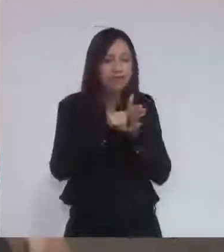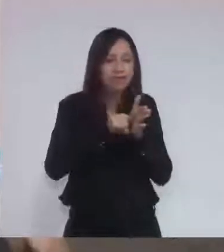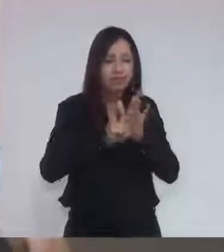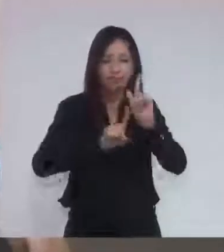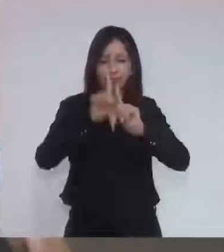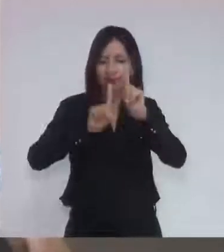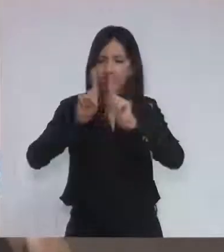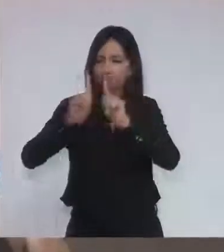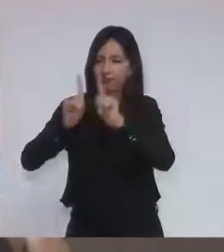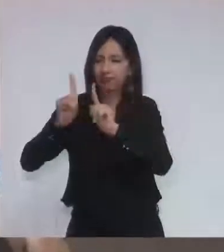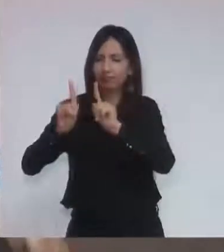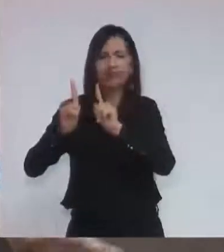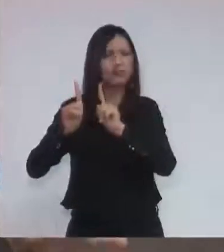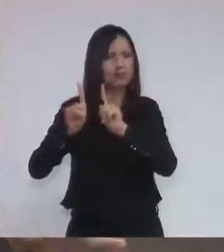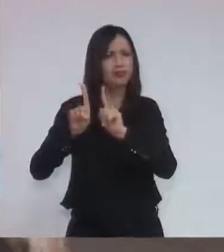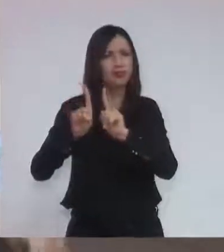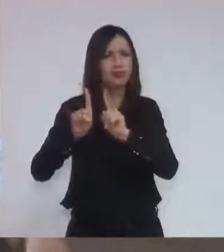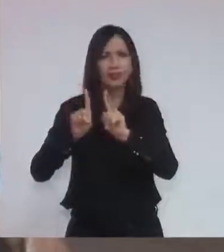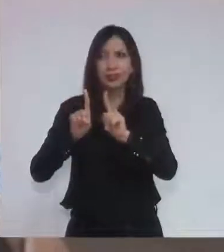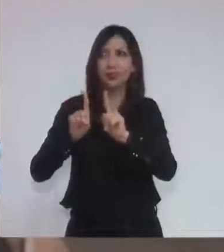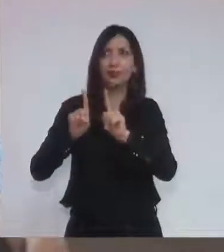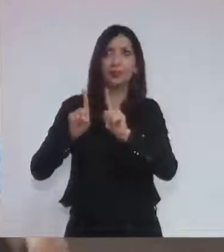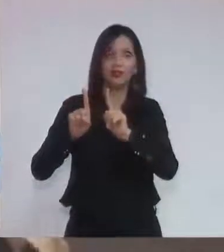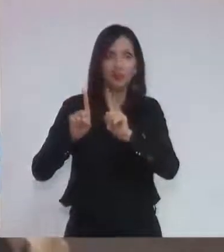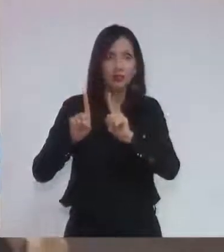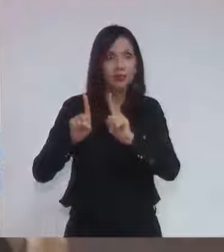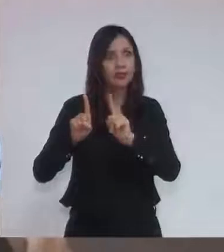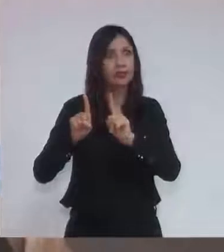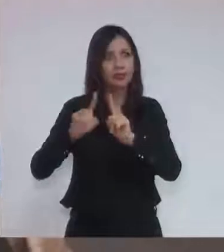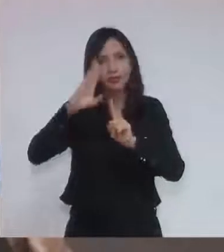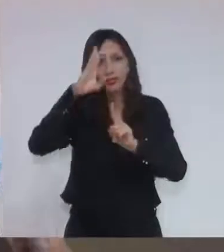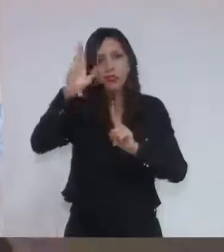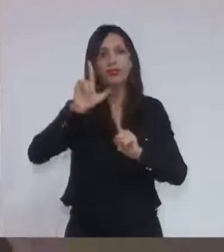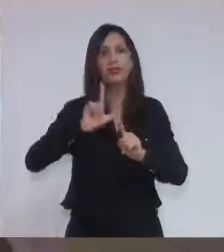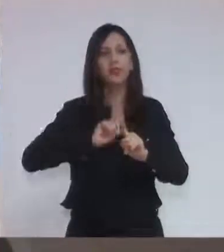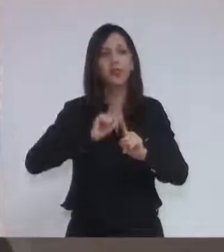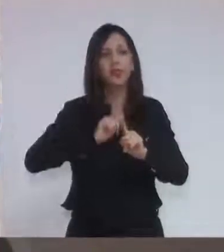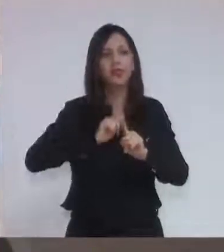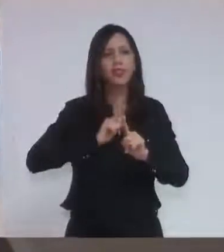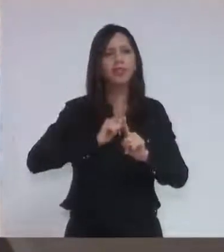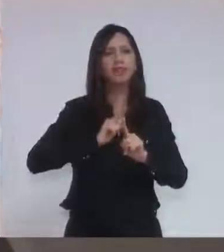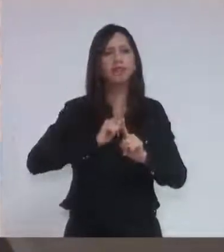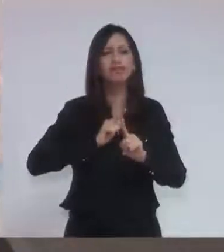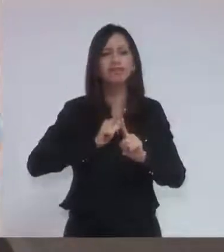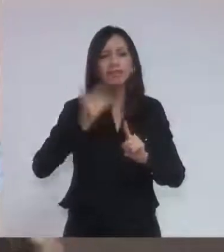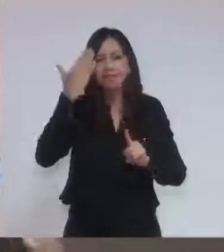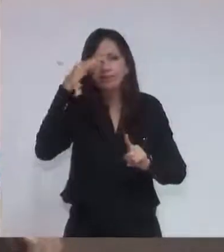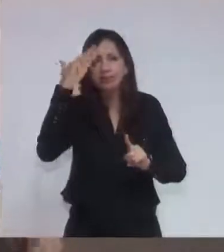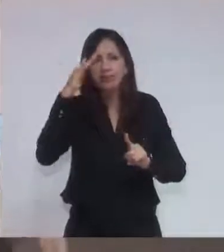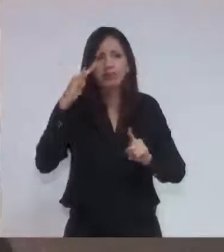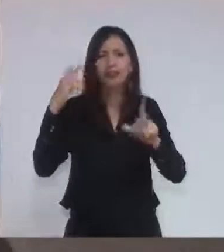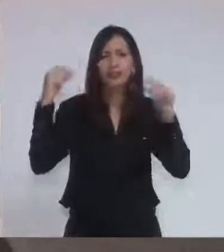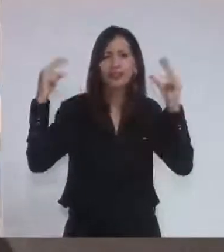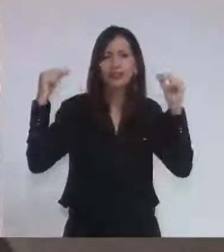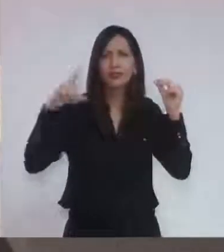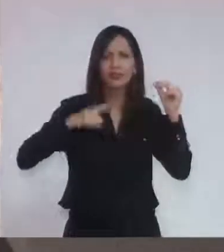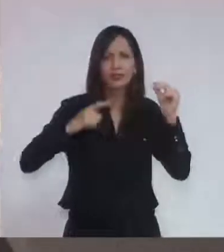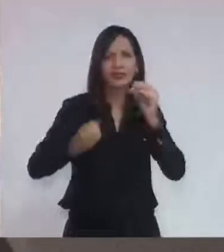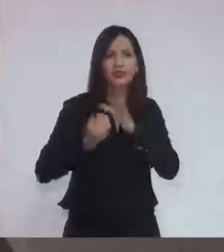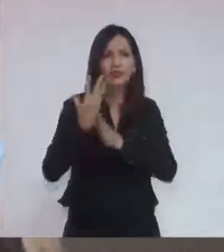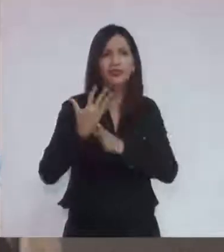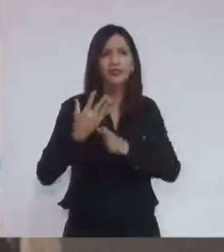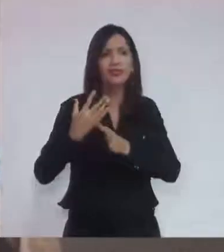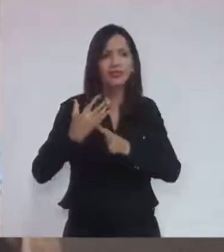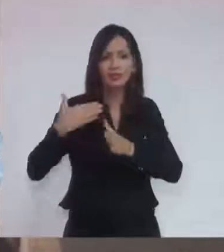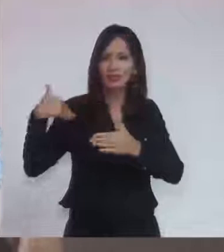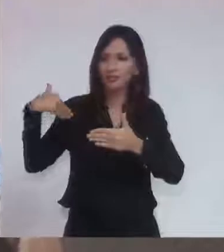estatística, não é, nos assusta principalmente a gente entender ou a gente ouvir que existem casos ainda